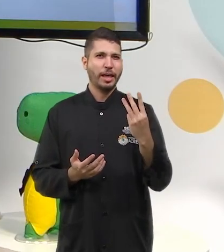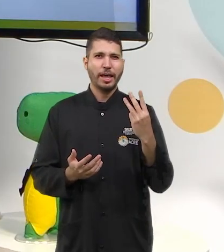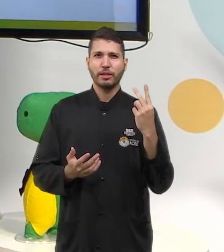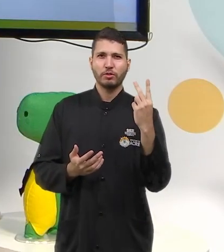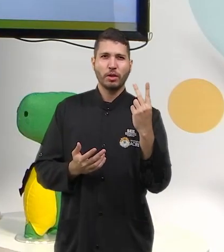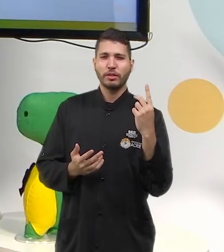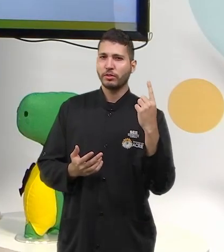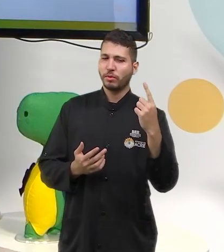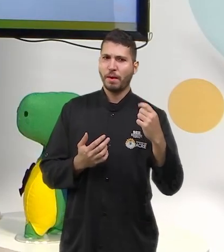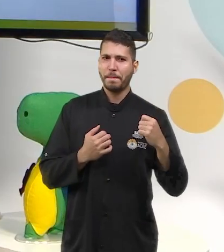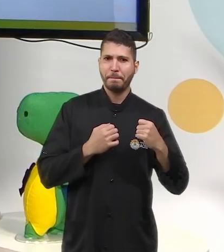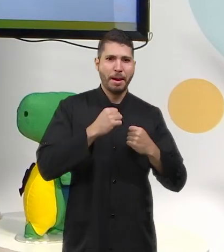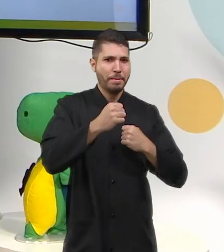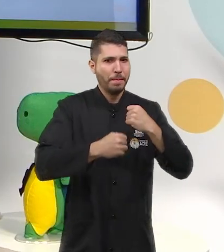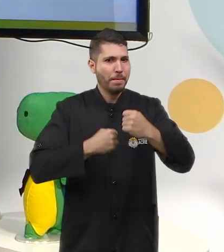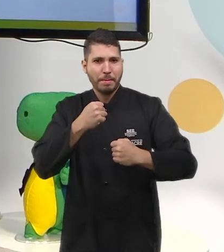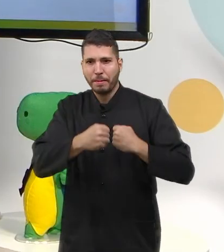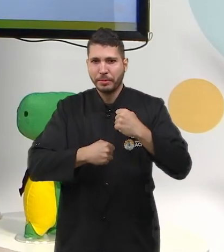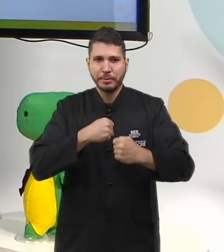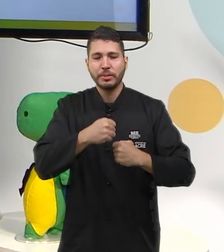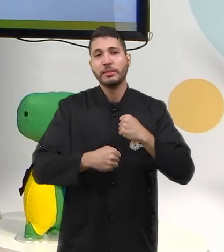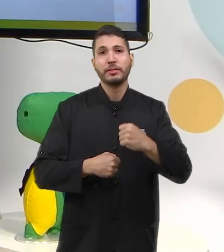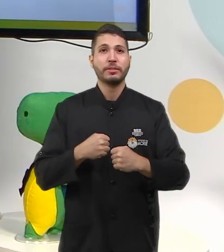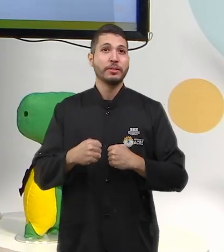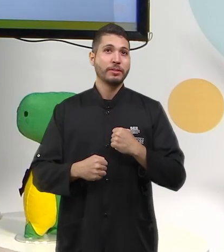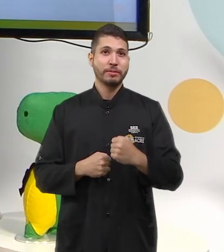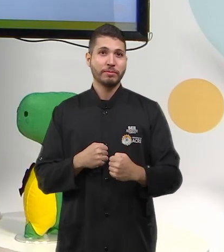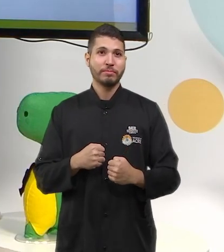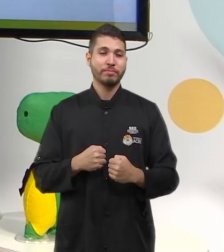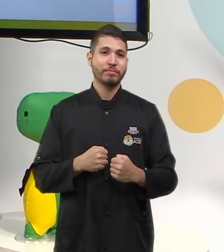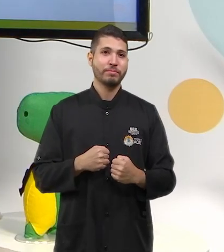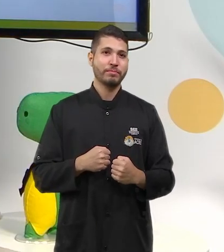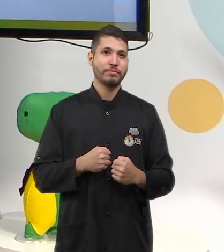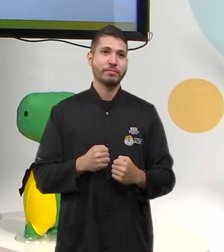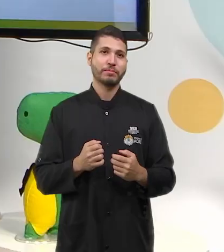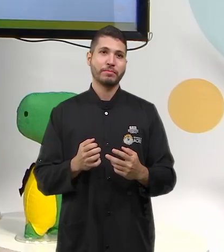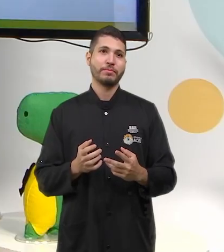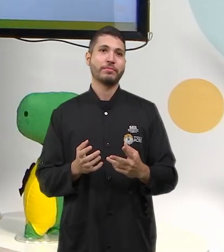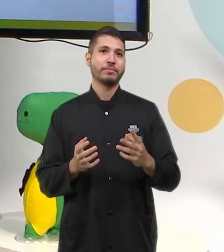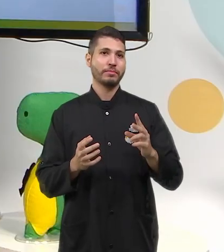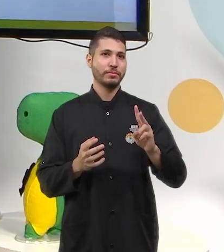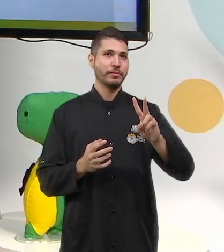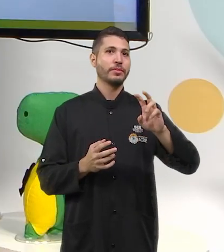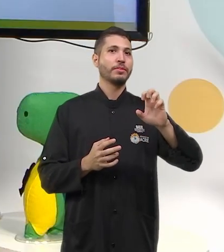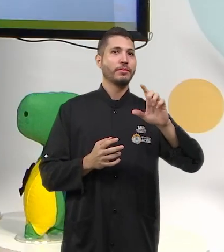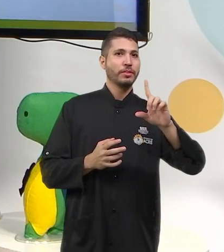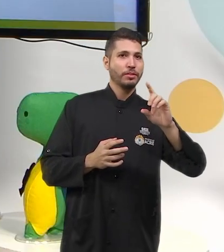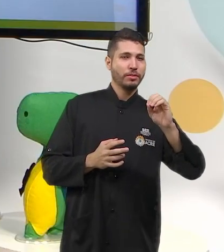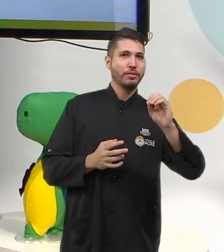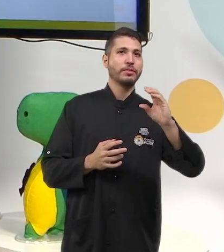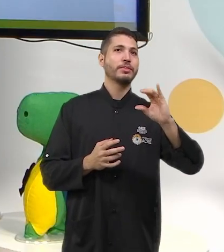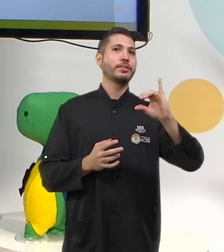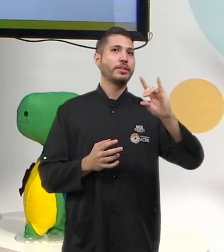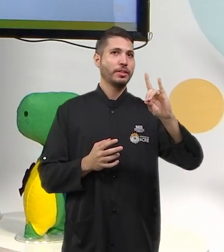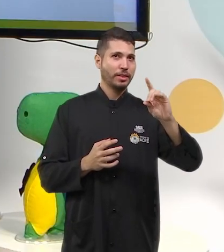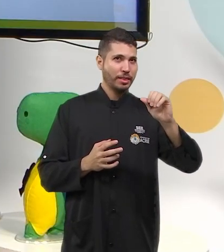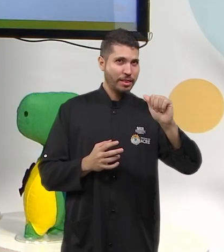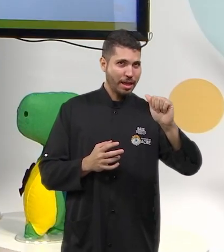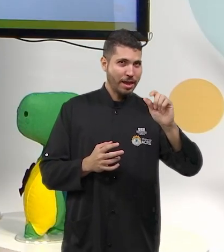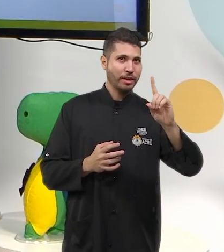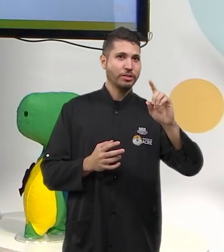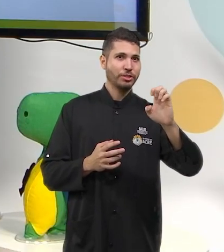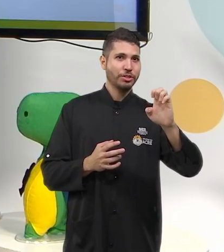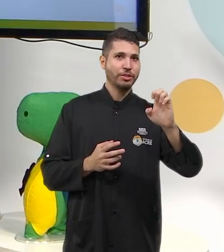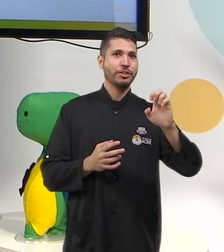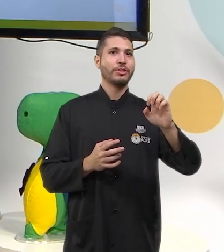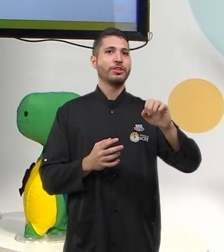atirou! Então, isso é de velocidade de reação, é eu conseguir agir de forma